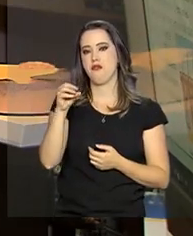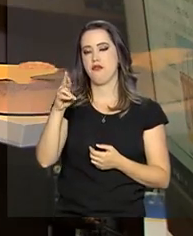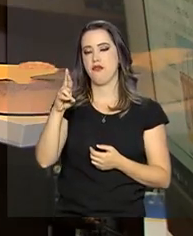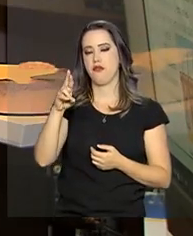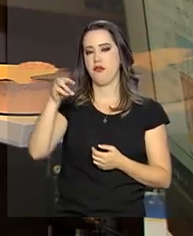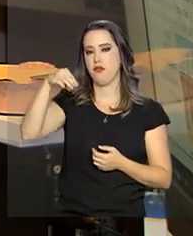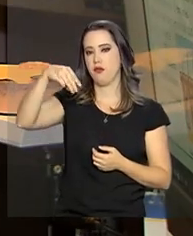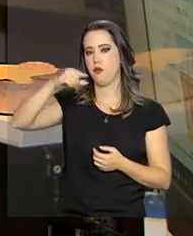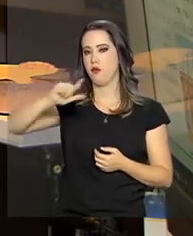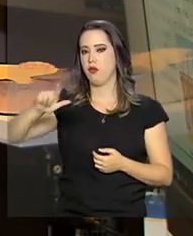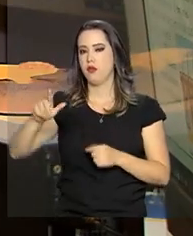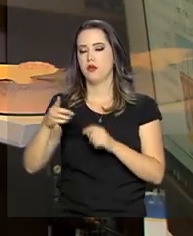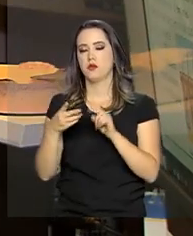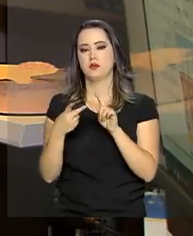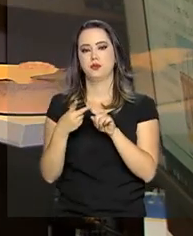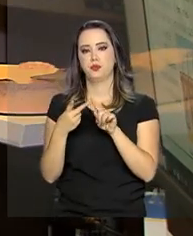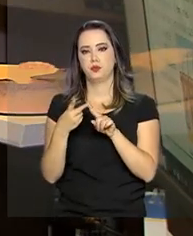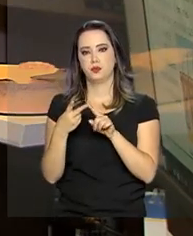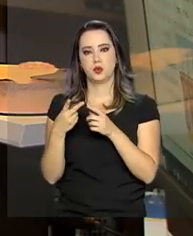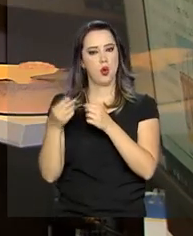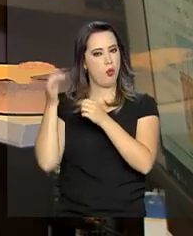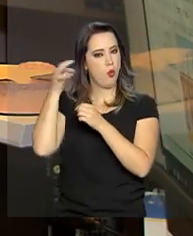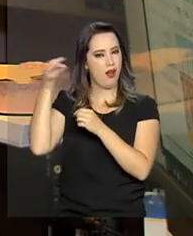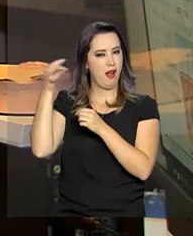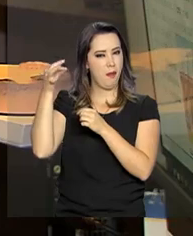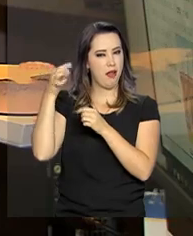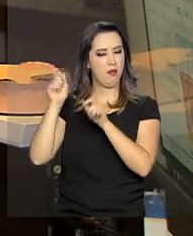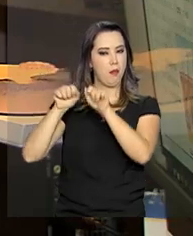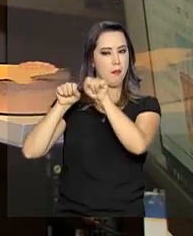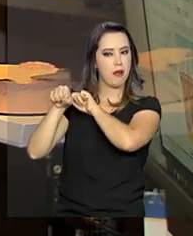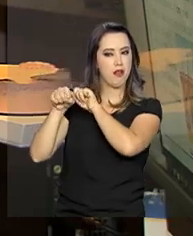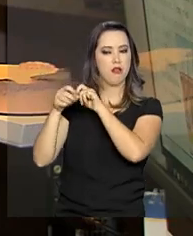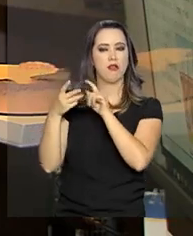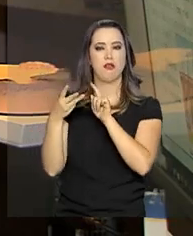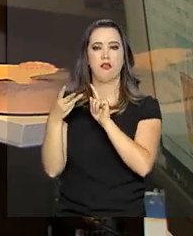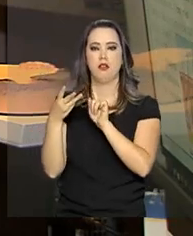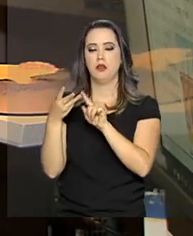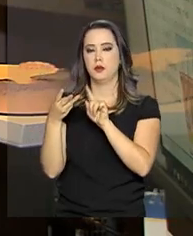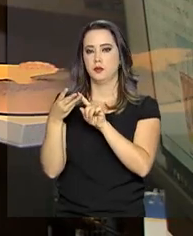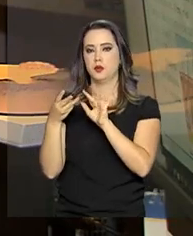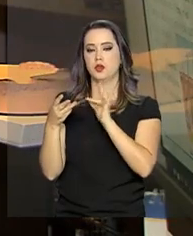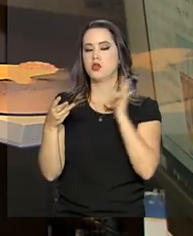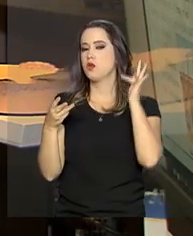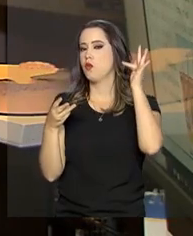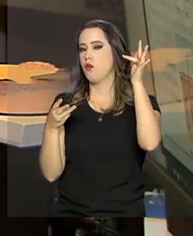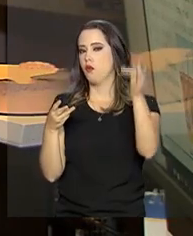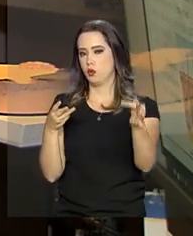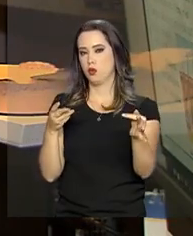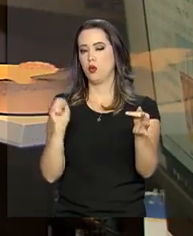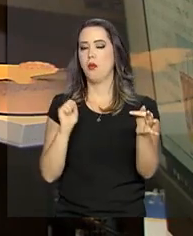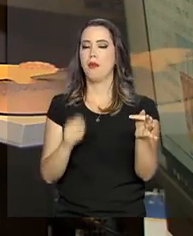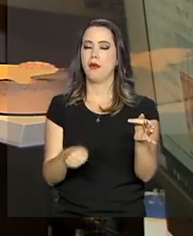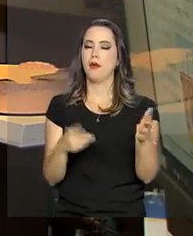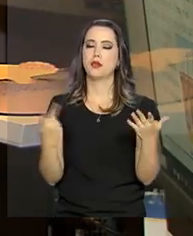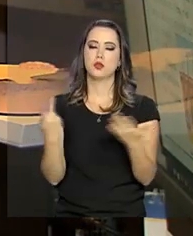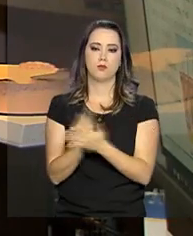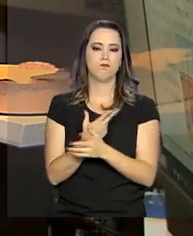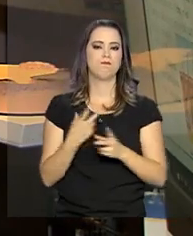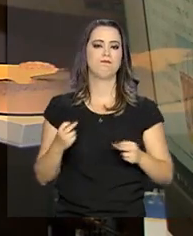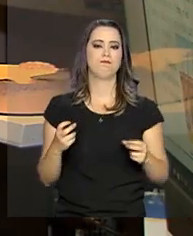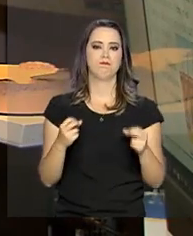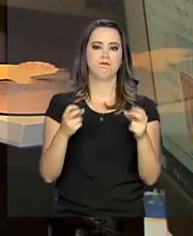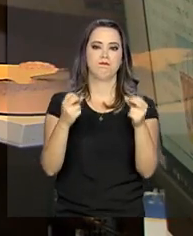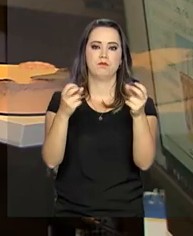segundo seria o dano ao fio de cabelo. E o terceiro, a longo prazo, o desenvolvimento de algum